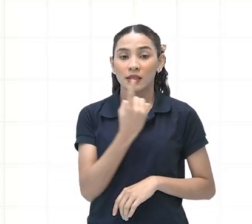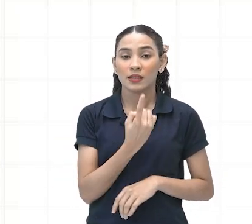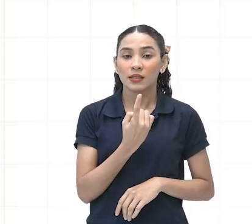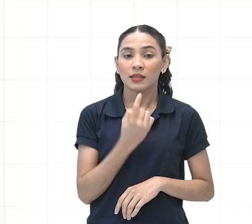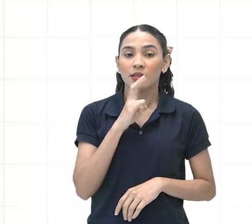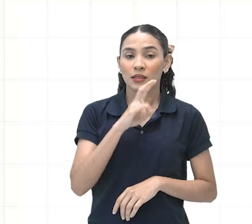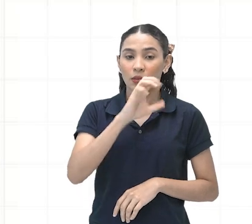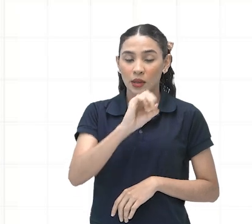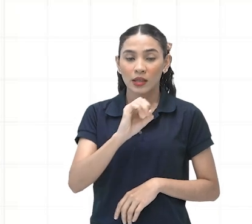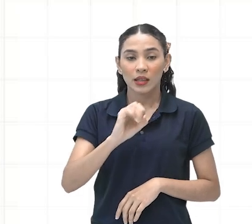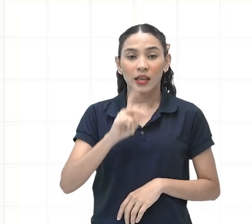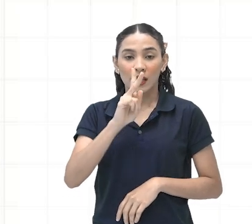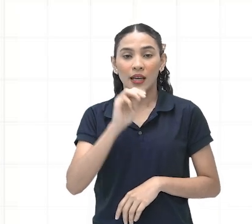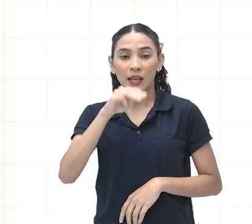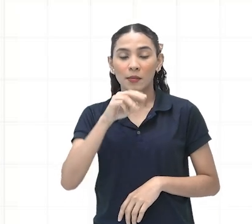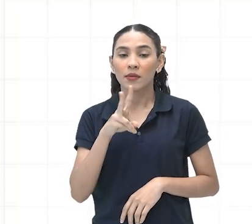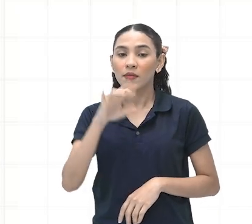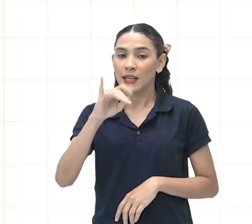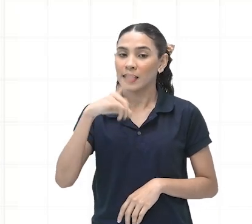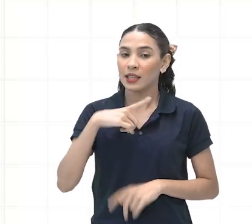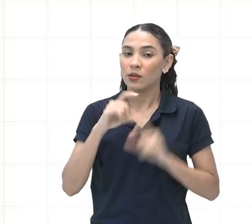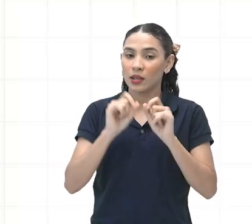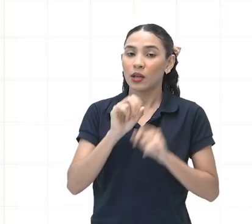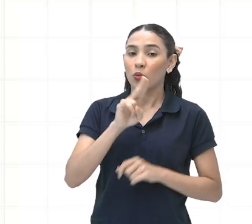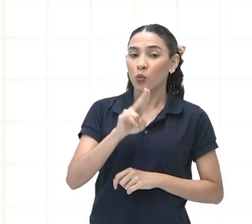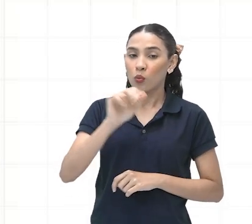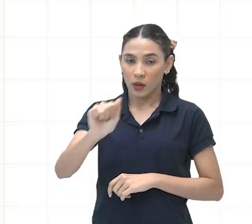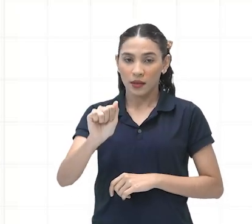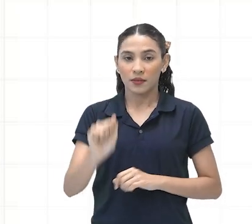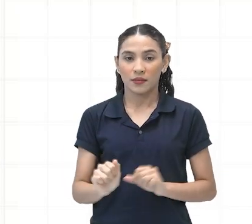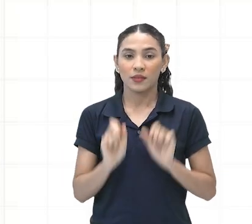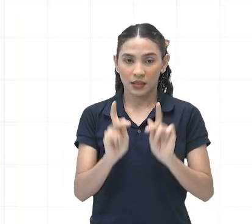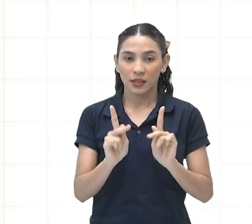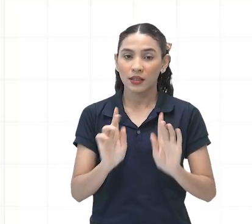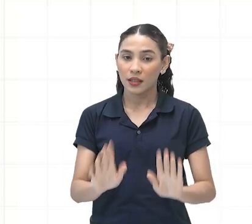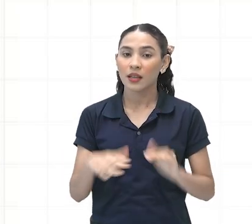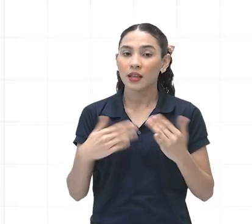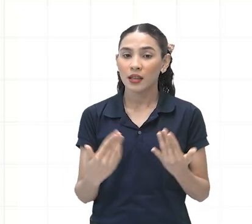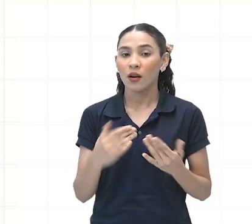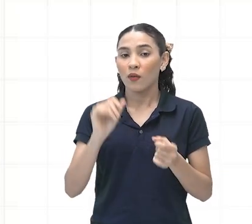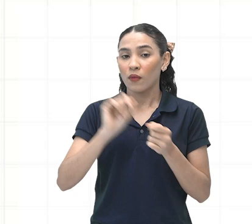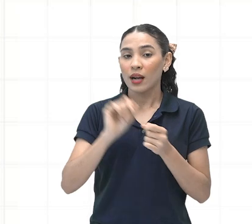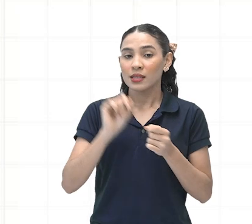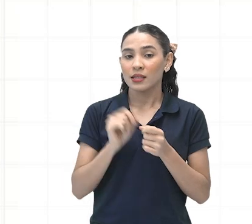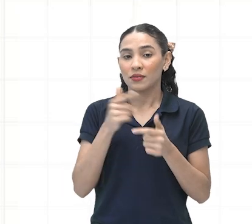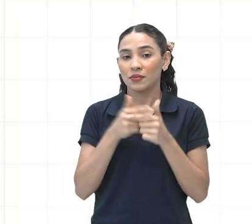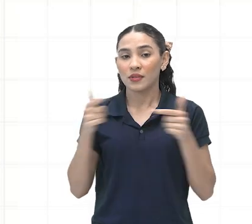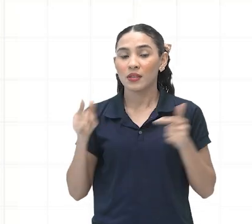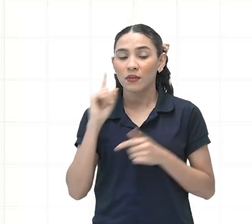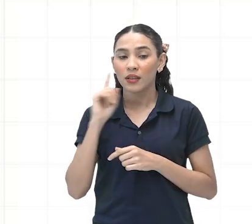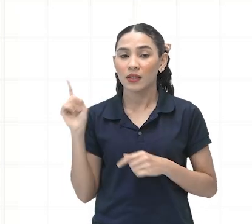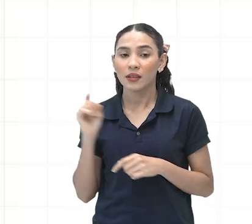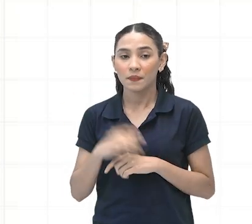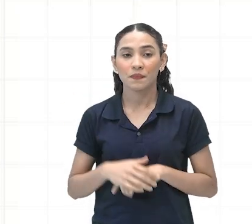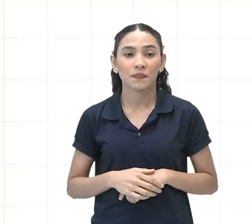150 mil quilômetros, eu vou ter uma unidade, certo? Então, fazendo essa divisão aqui, ó,